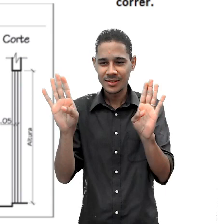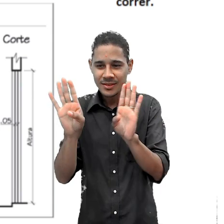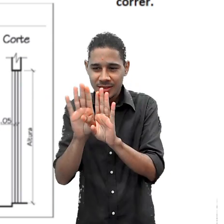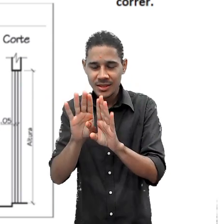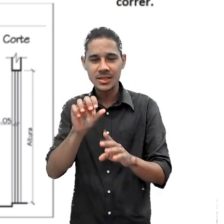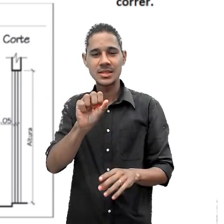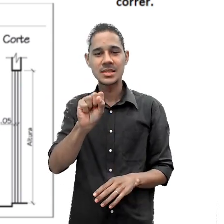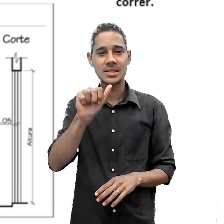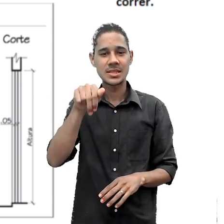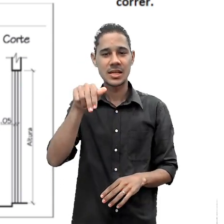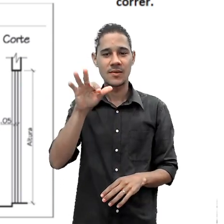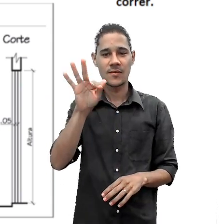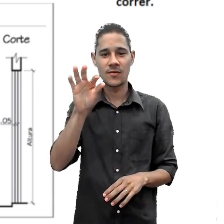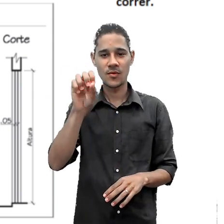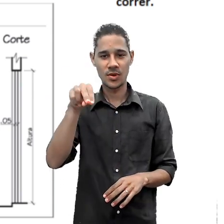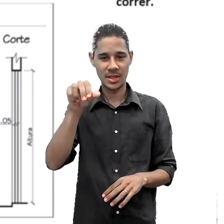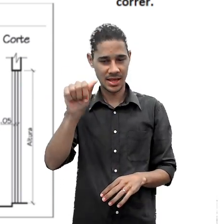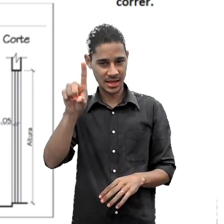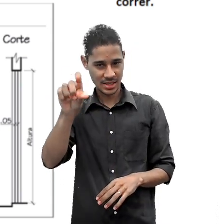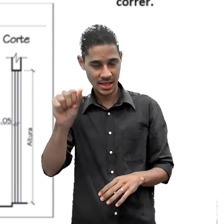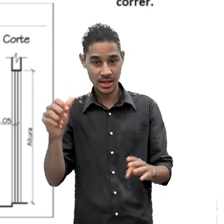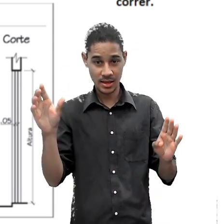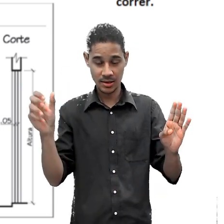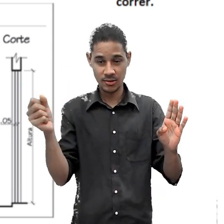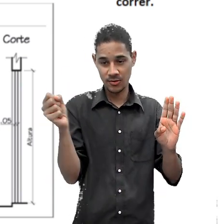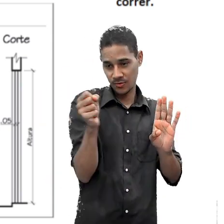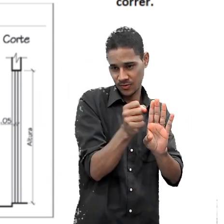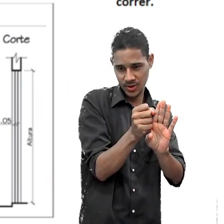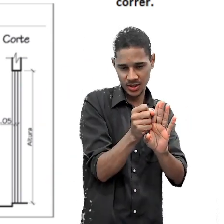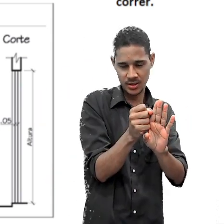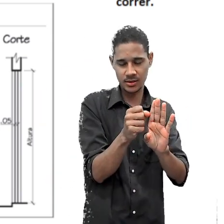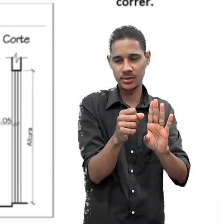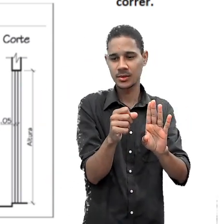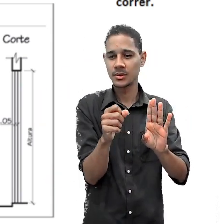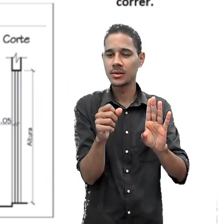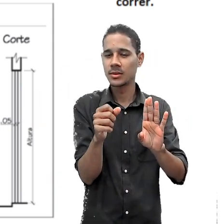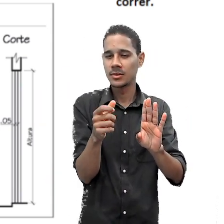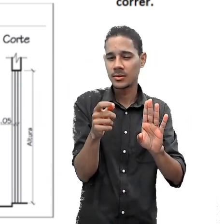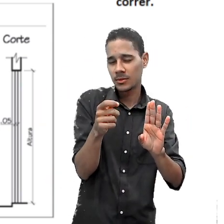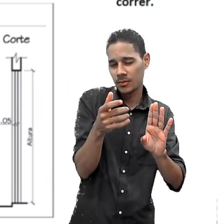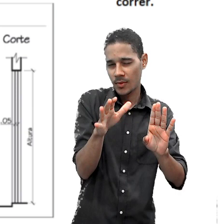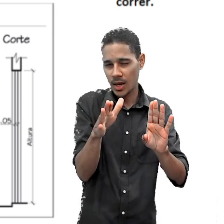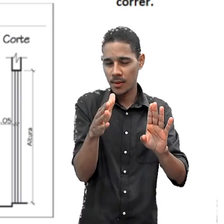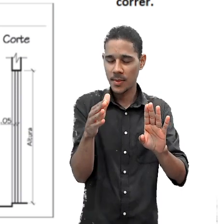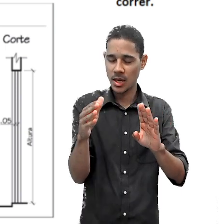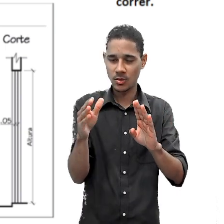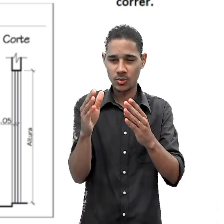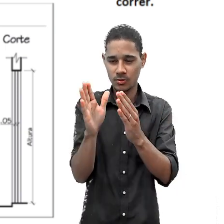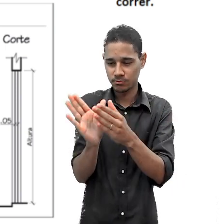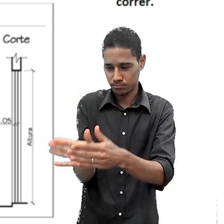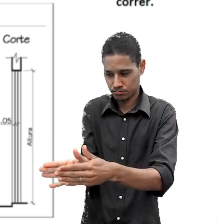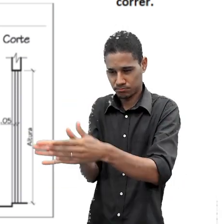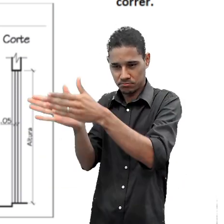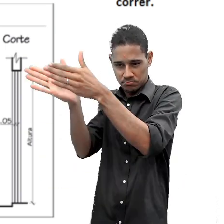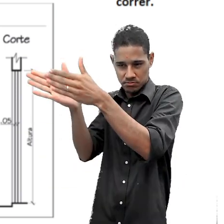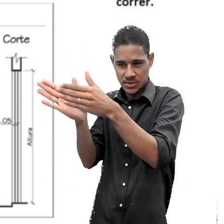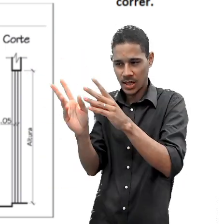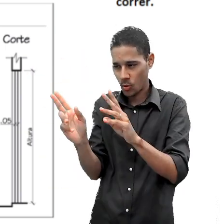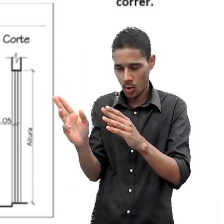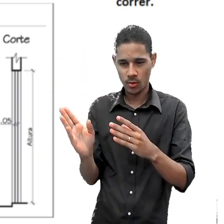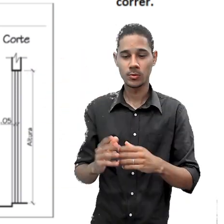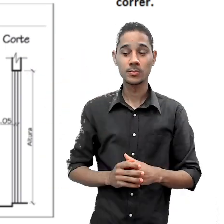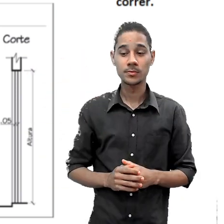as que você fecha, né? E ela fica também mais ou menos na largura da parede. Ali do outro lado nós